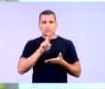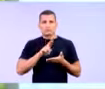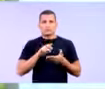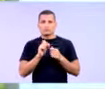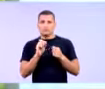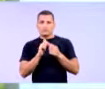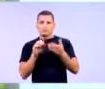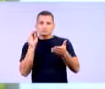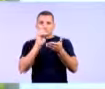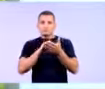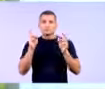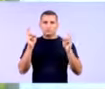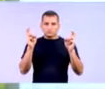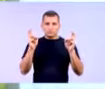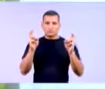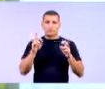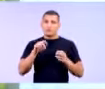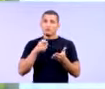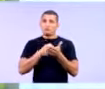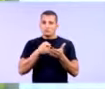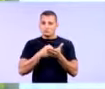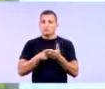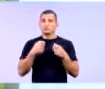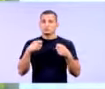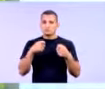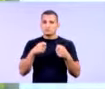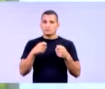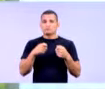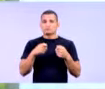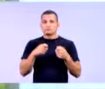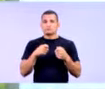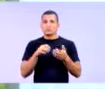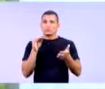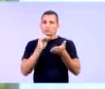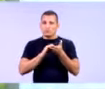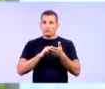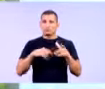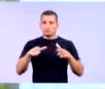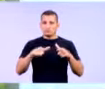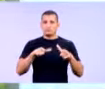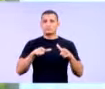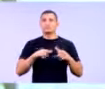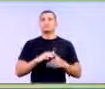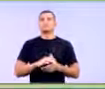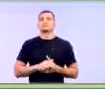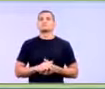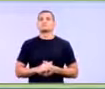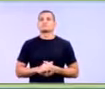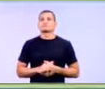citações, obrigatoriamente devem aparecer lá no final do trabalho como referências, correto?